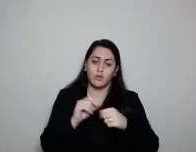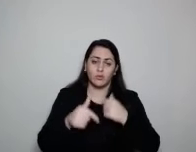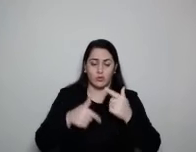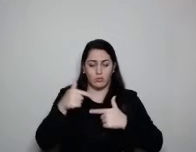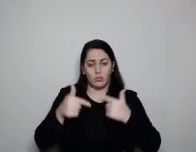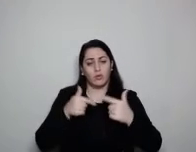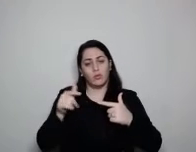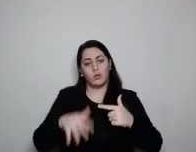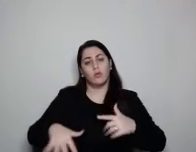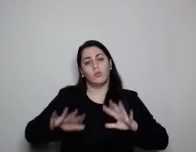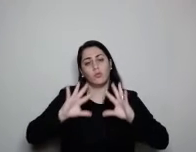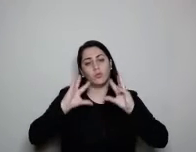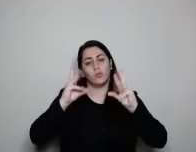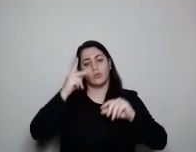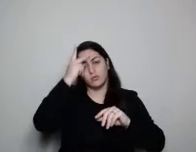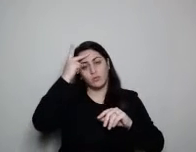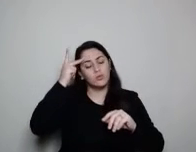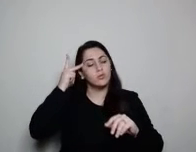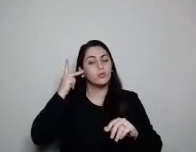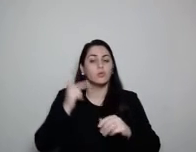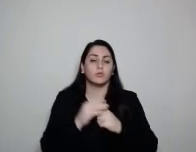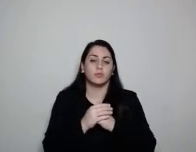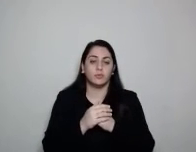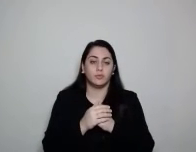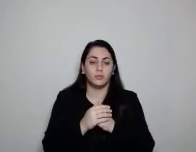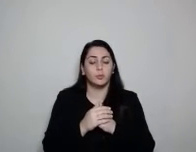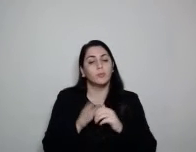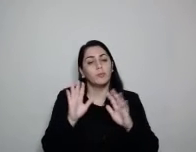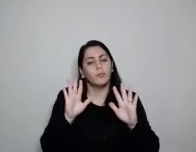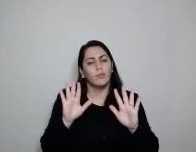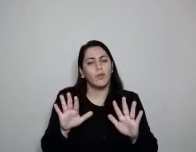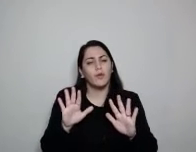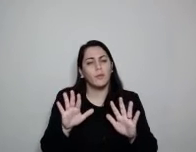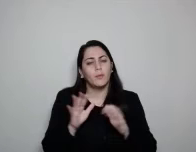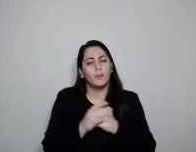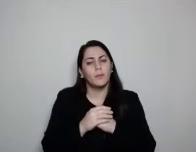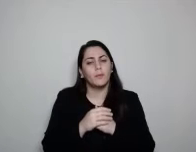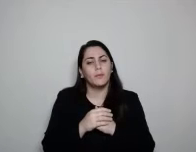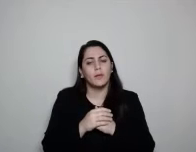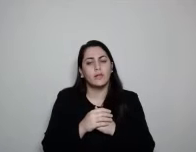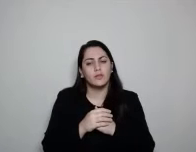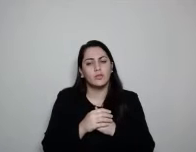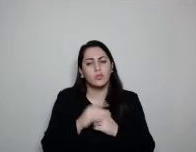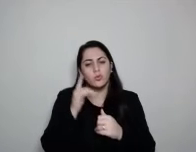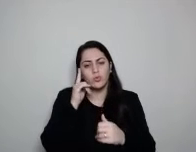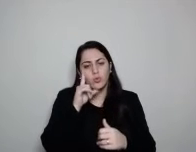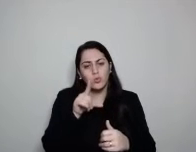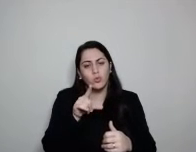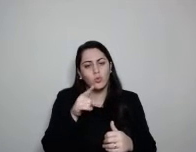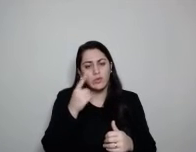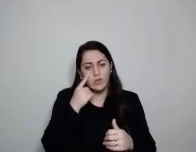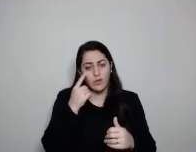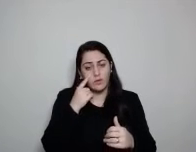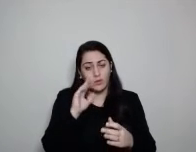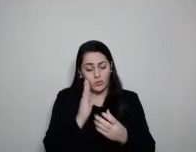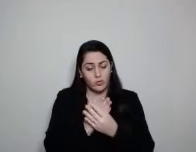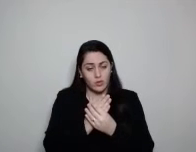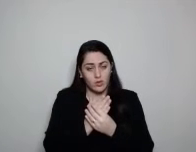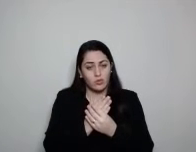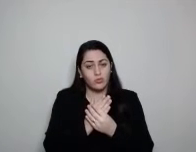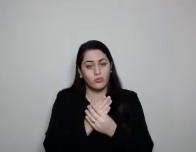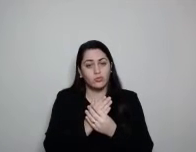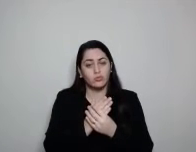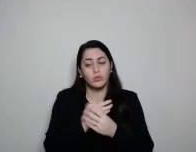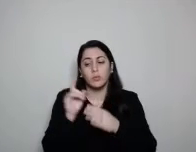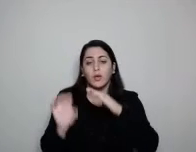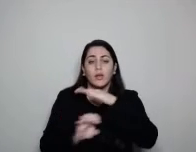pessoas, para todos esses assinantes. No entanto, o que a gente consegue colher dos autos é que essa empresa só tinha